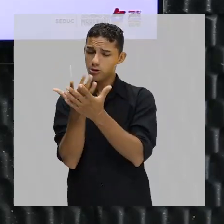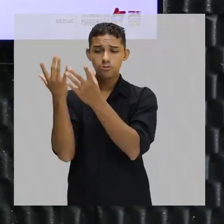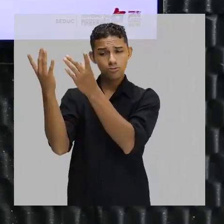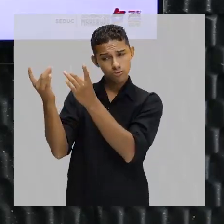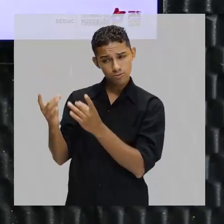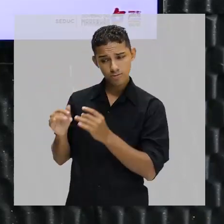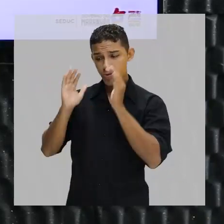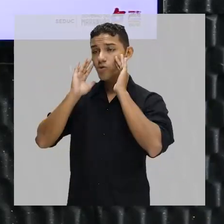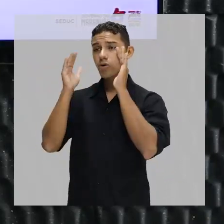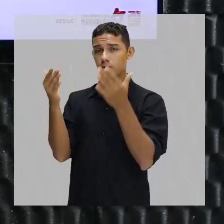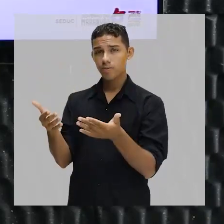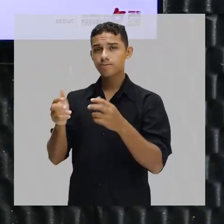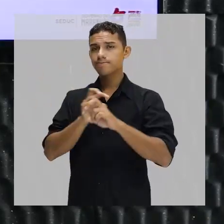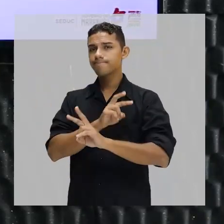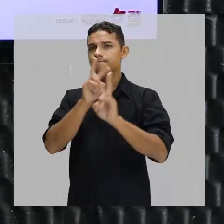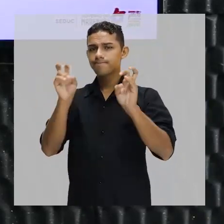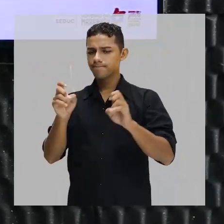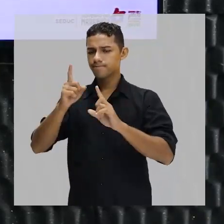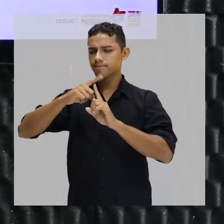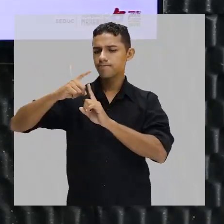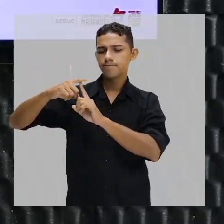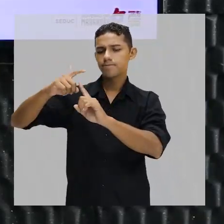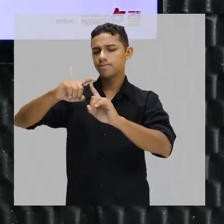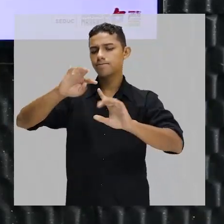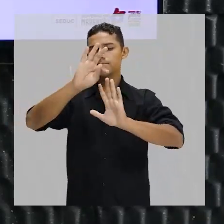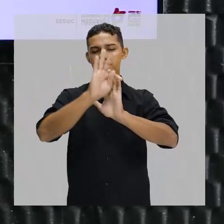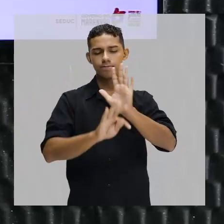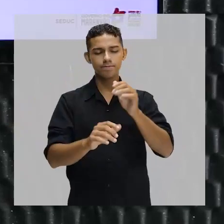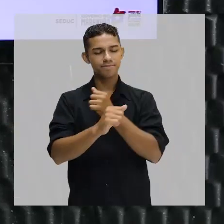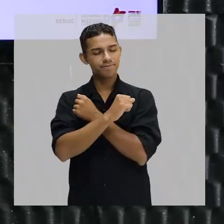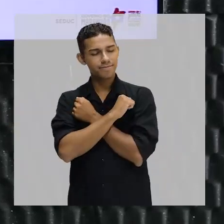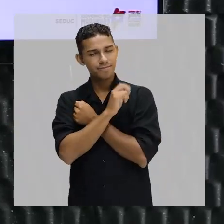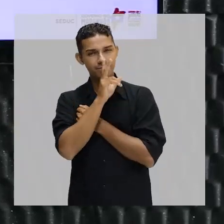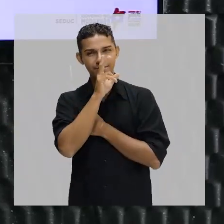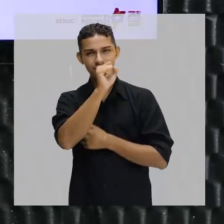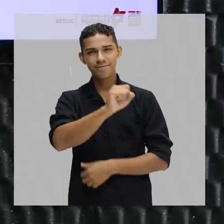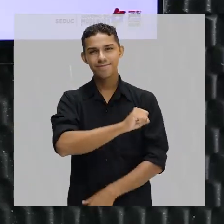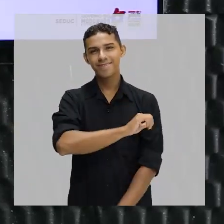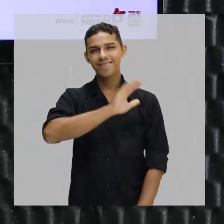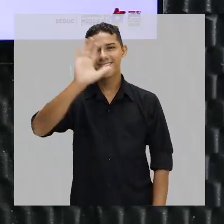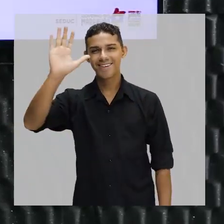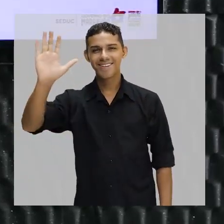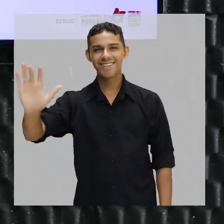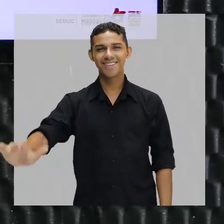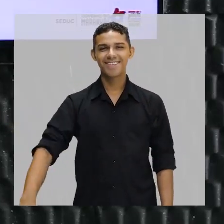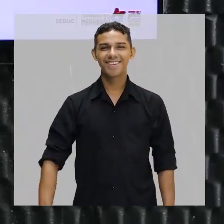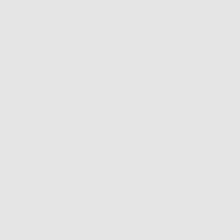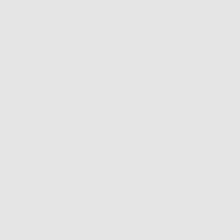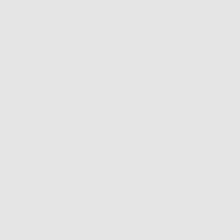específicas para tratarmos sobre tipos textuais. Um grande abraço e até a próxima.